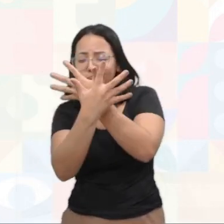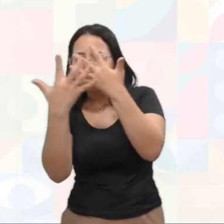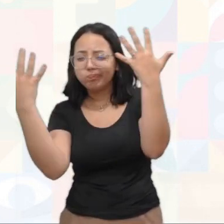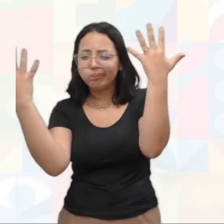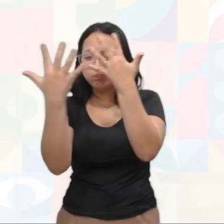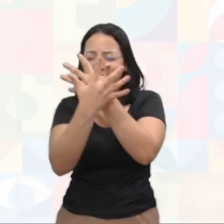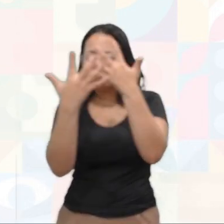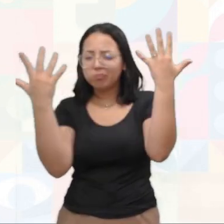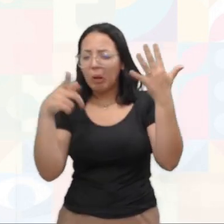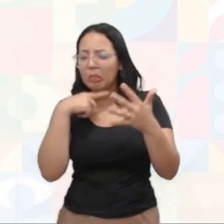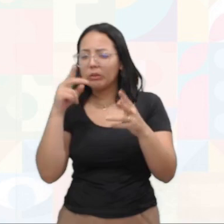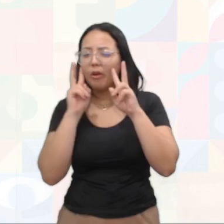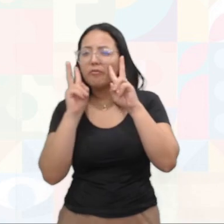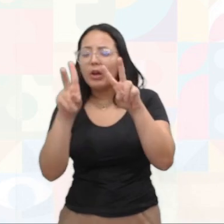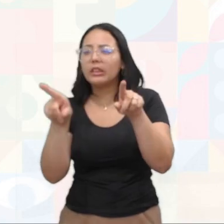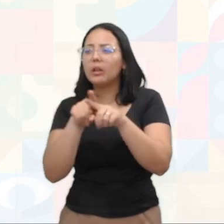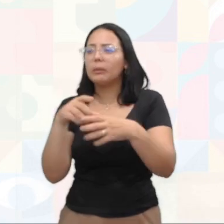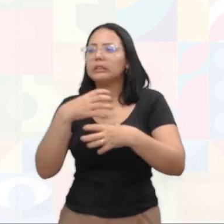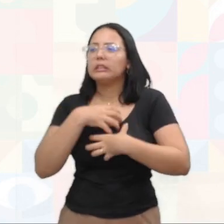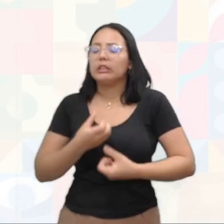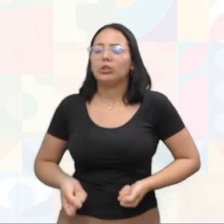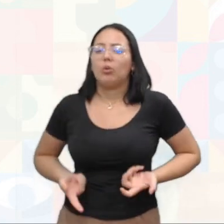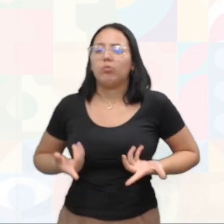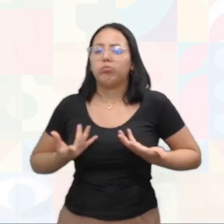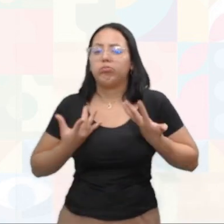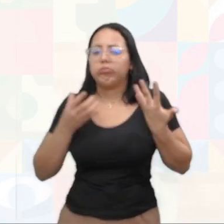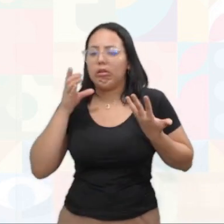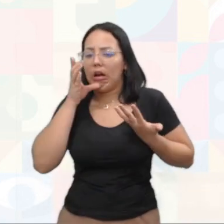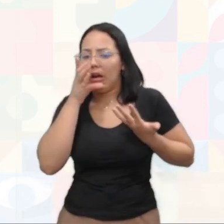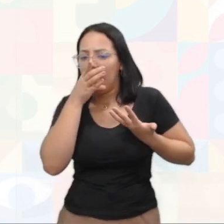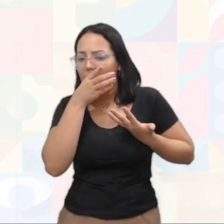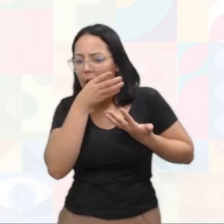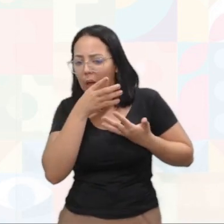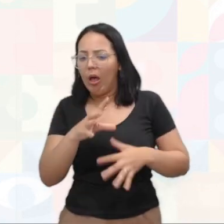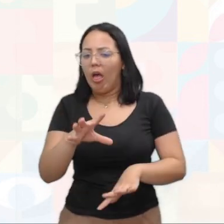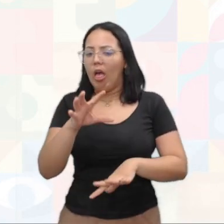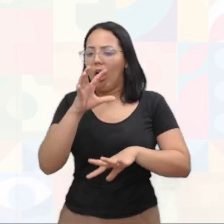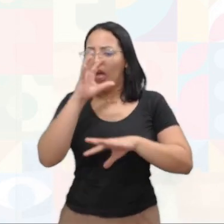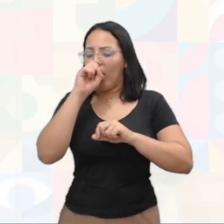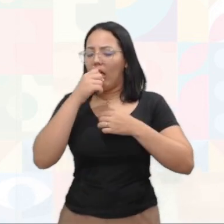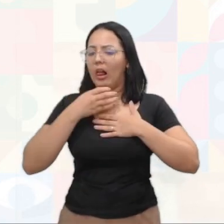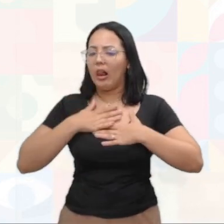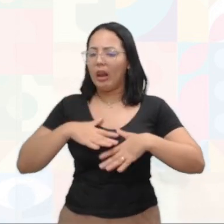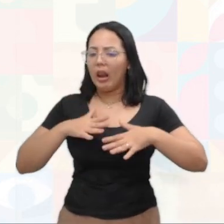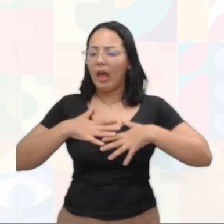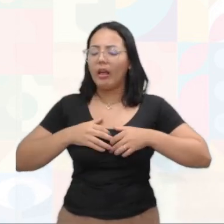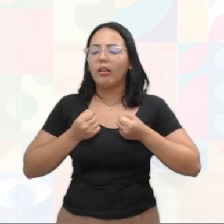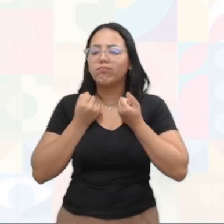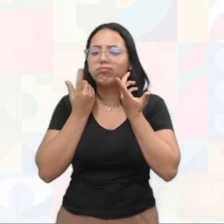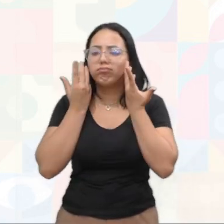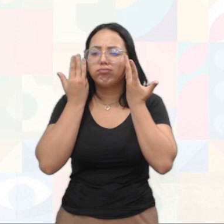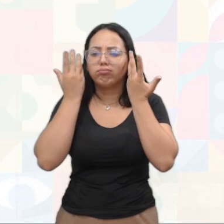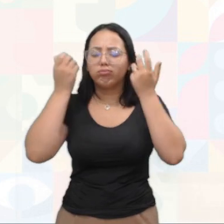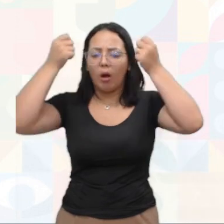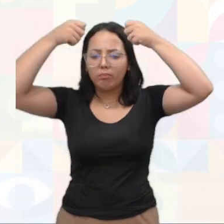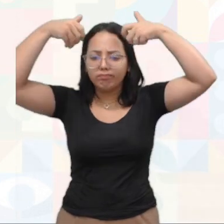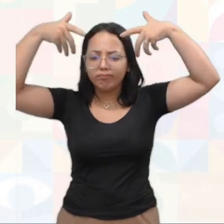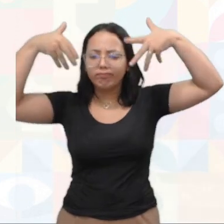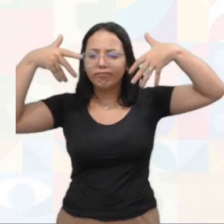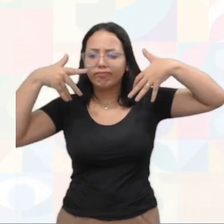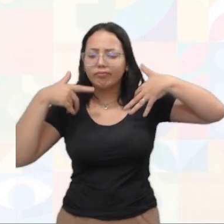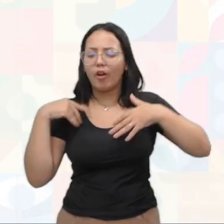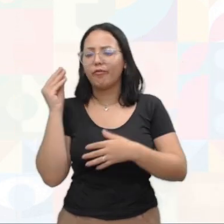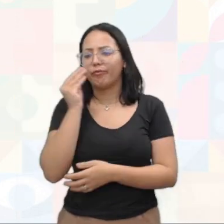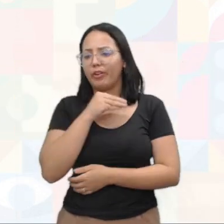pontinhos pretos, sensação de calor, palidez, respiração lenta, suor frio e fraqueza. Eu mesma,